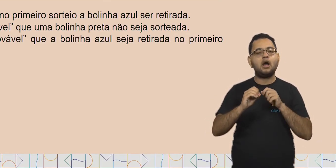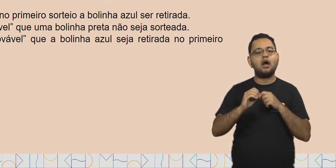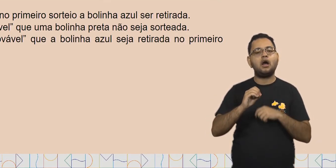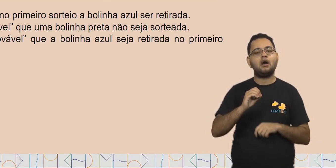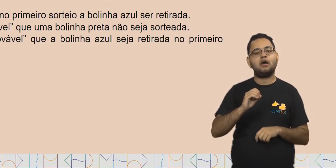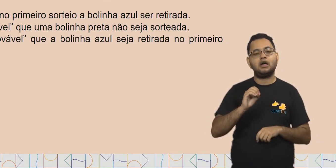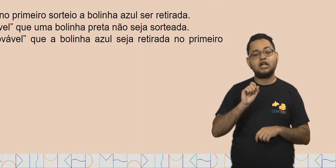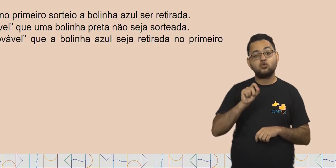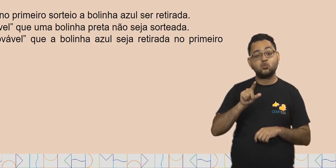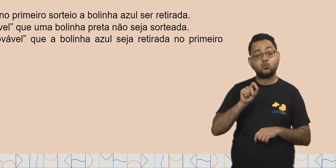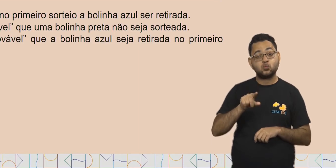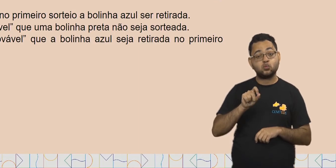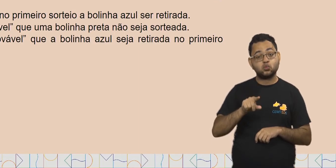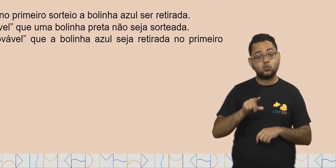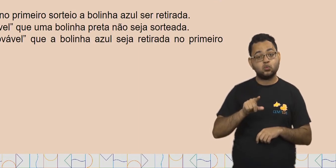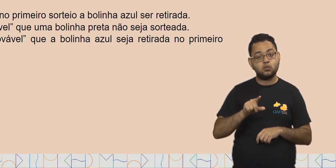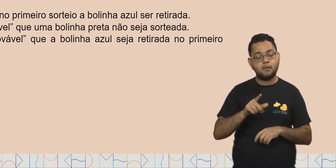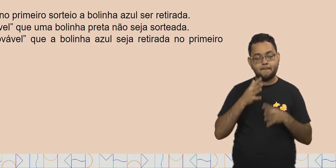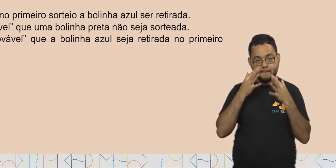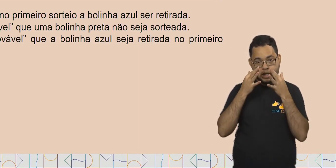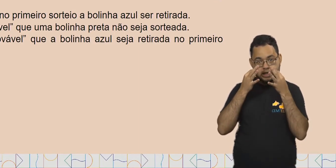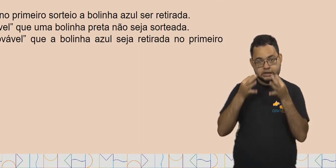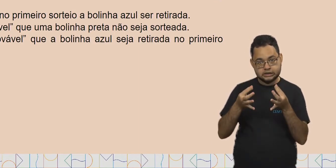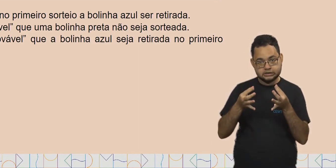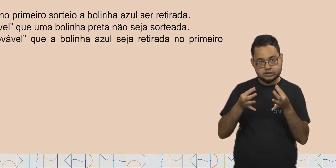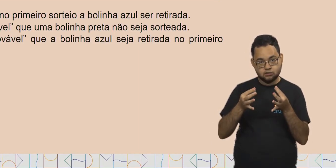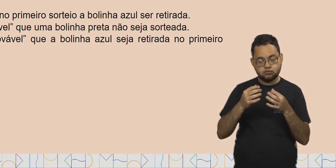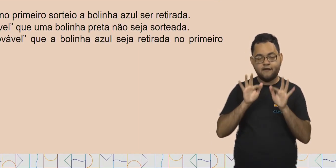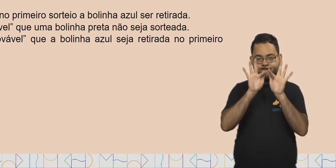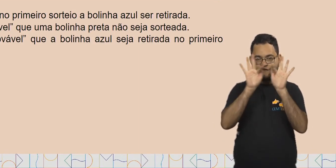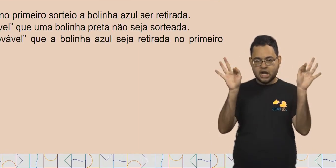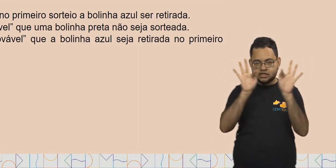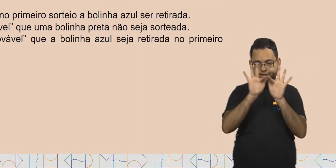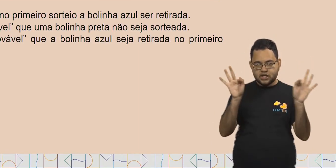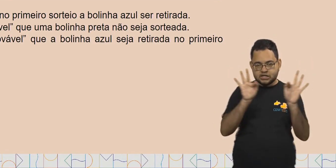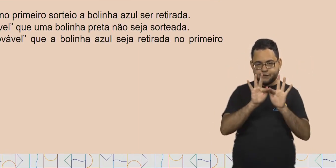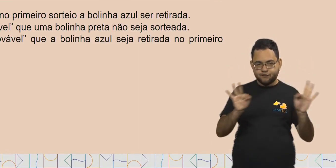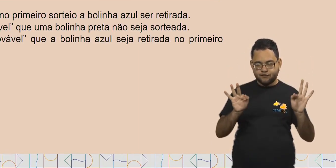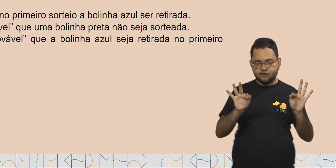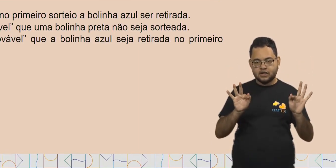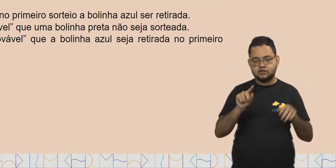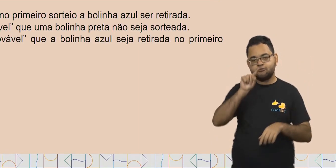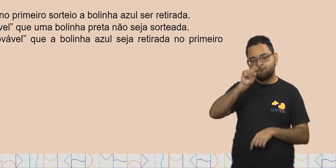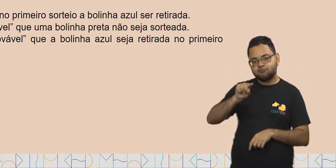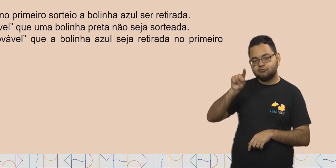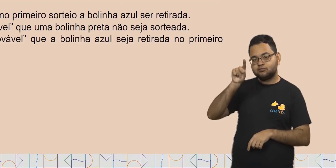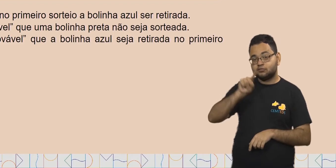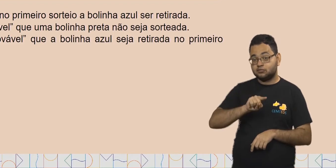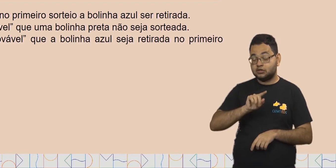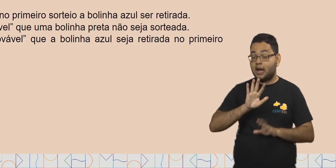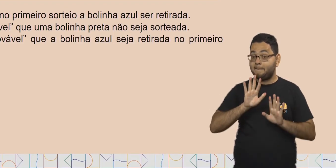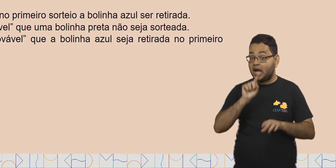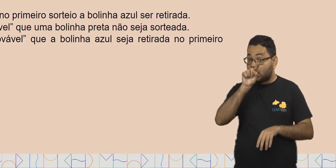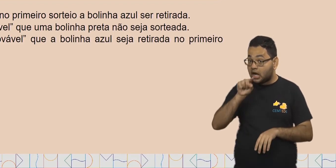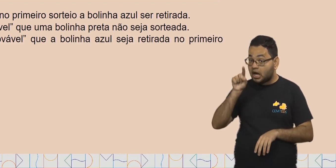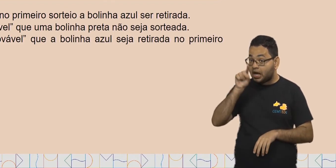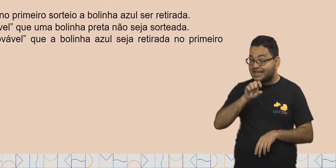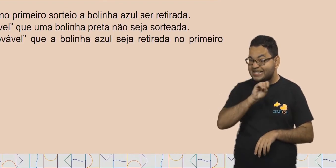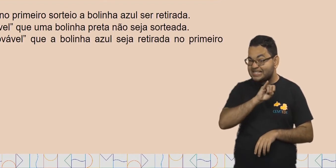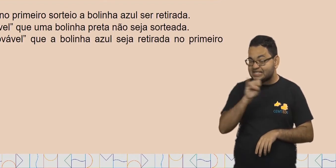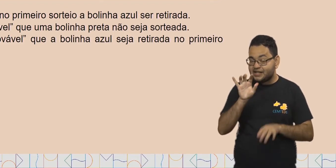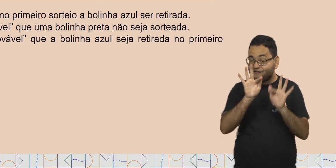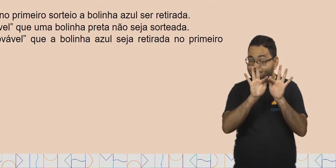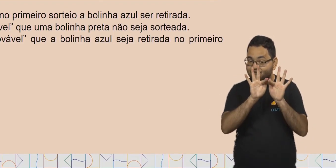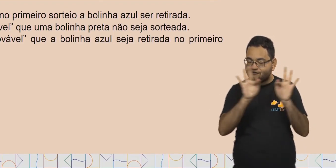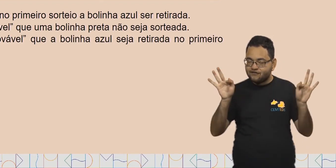ser sorteada prestem atenção vocês vão marcar um X somente atenção somente